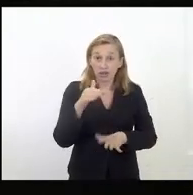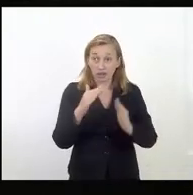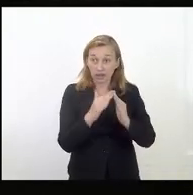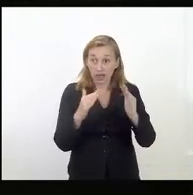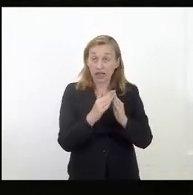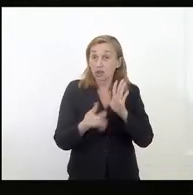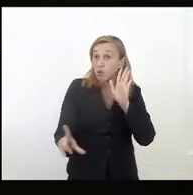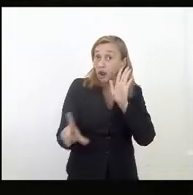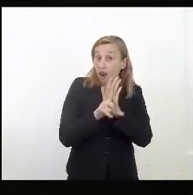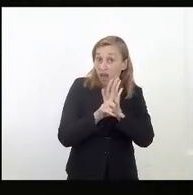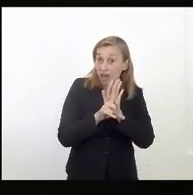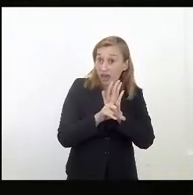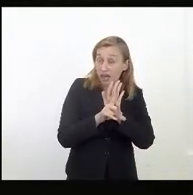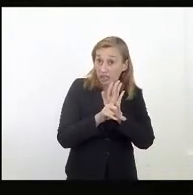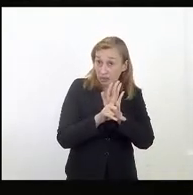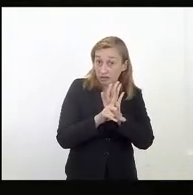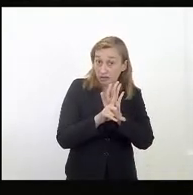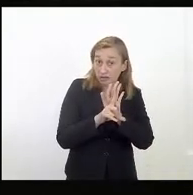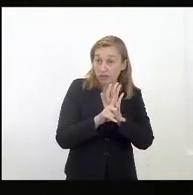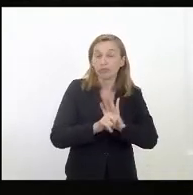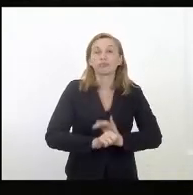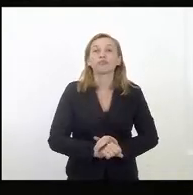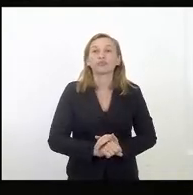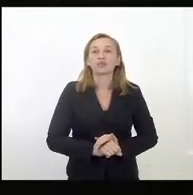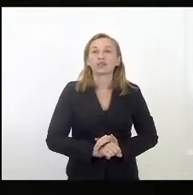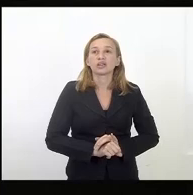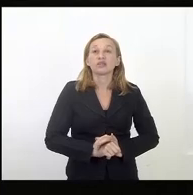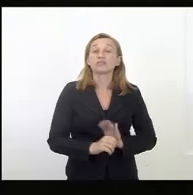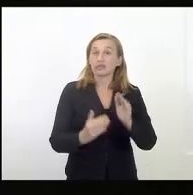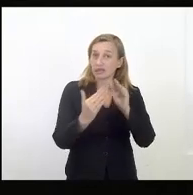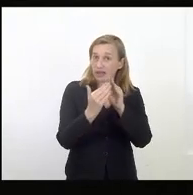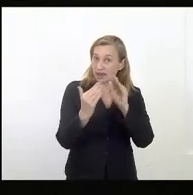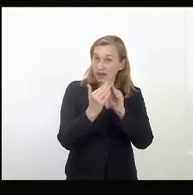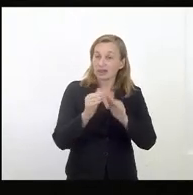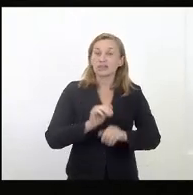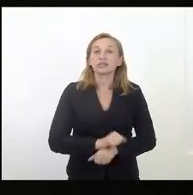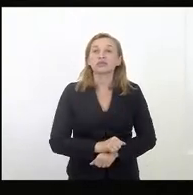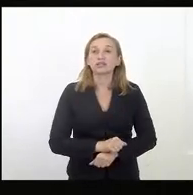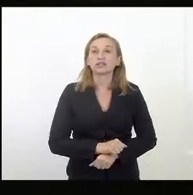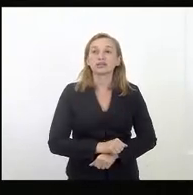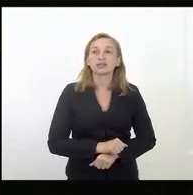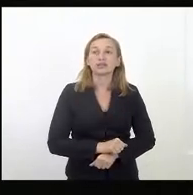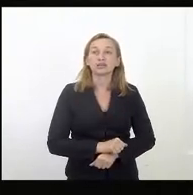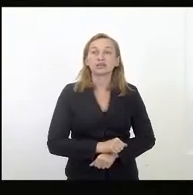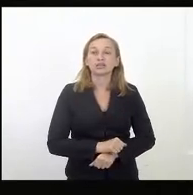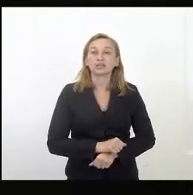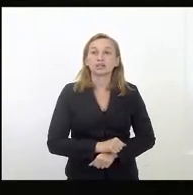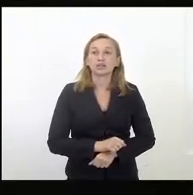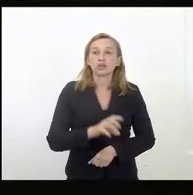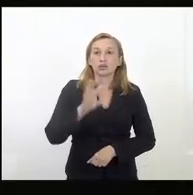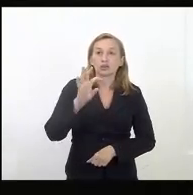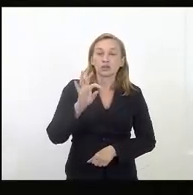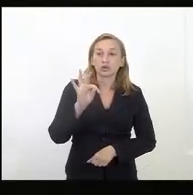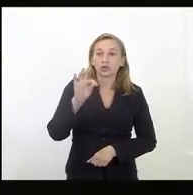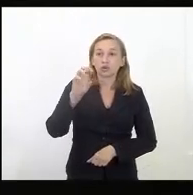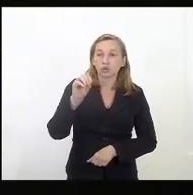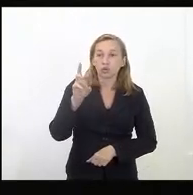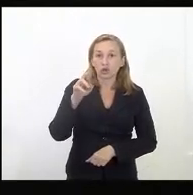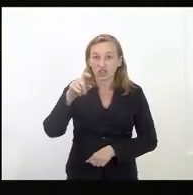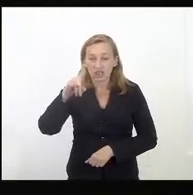casa uma lei é de autoria desta casa que coloca a tornozeleira nos agressores